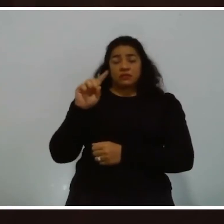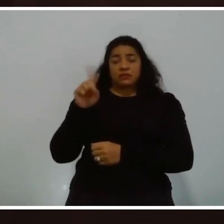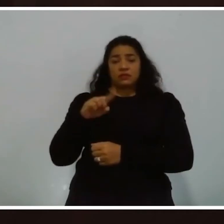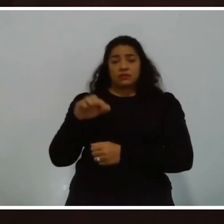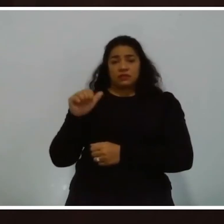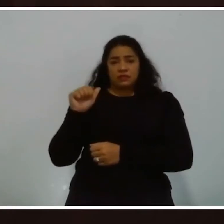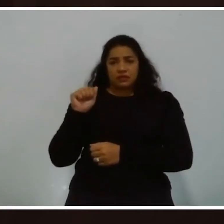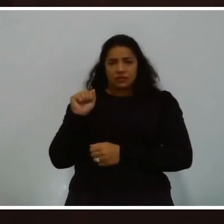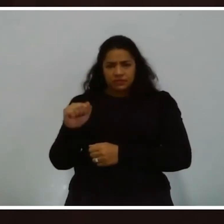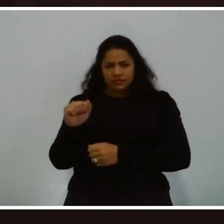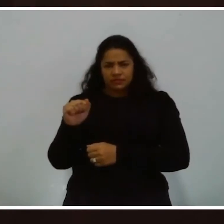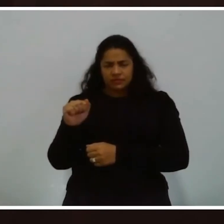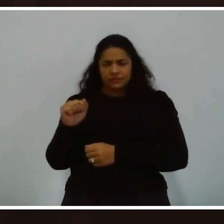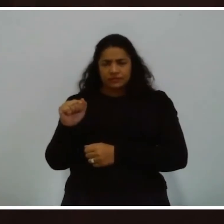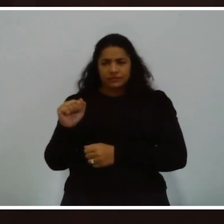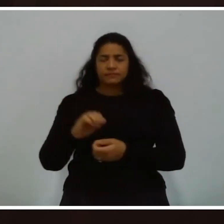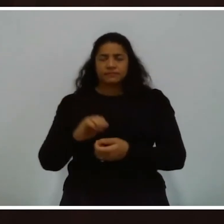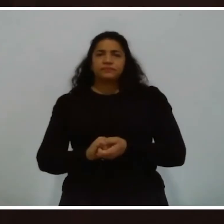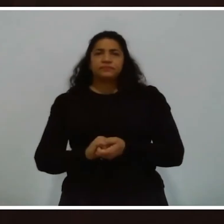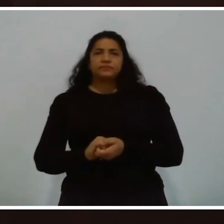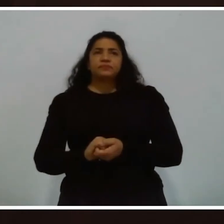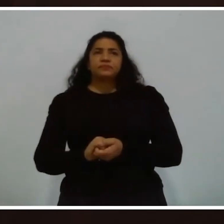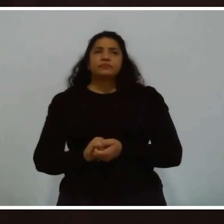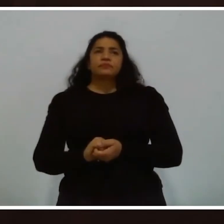mesma hipóstase está em